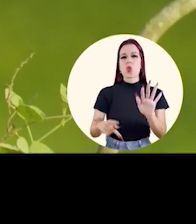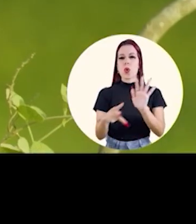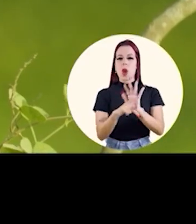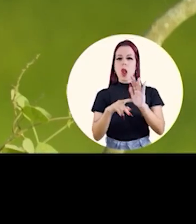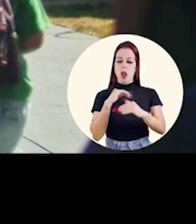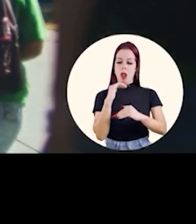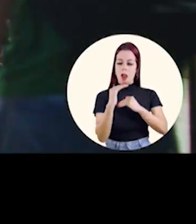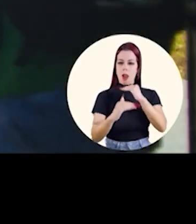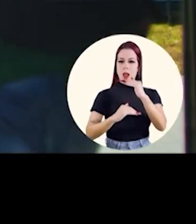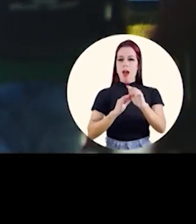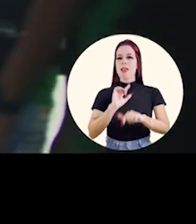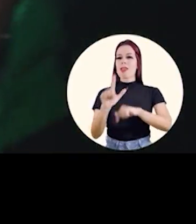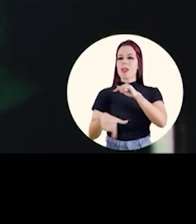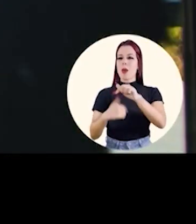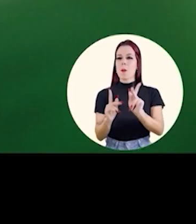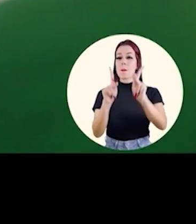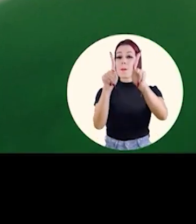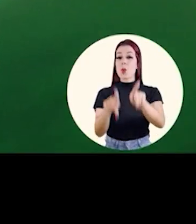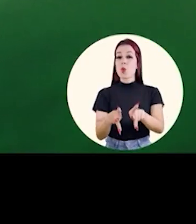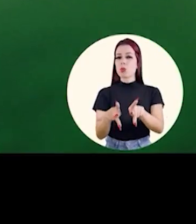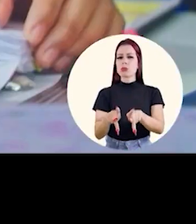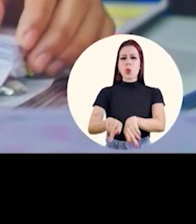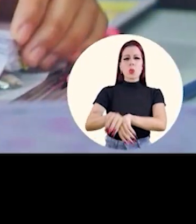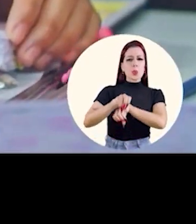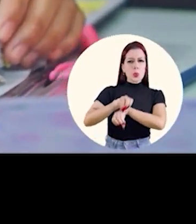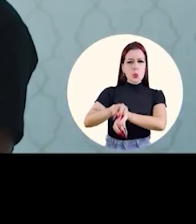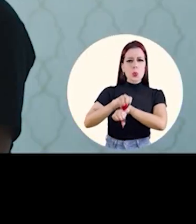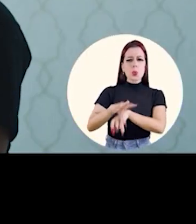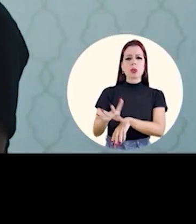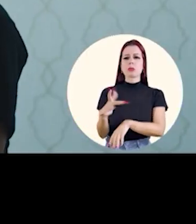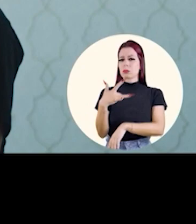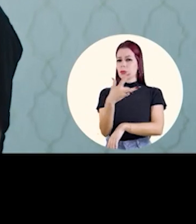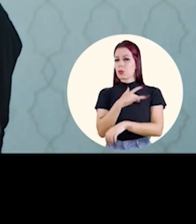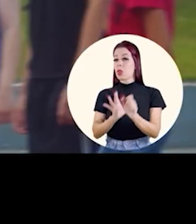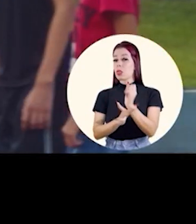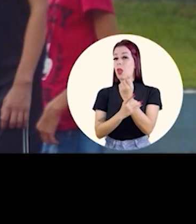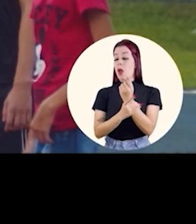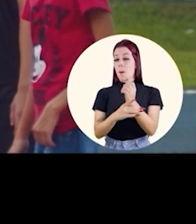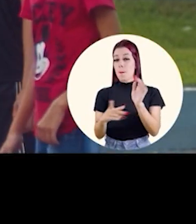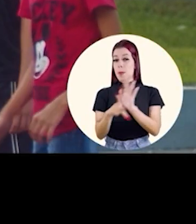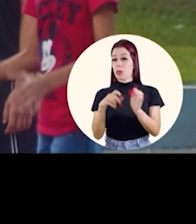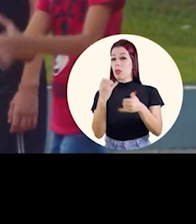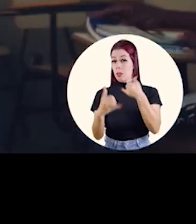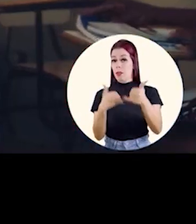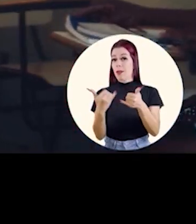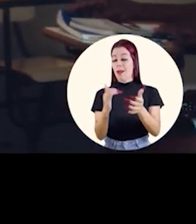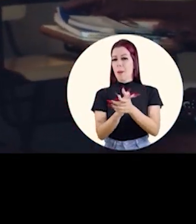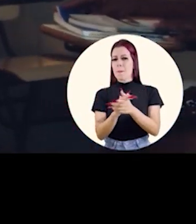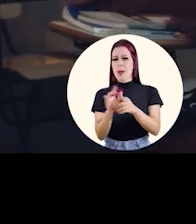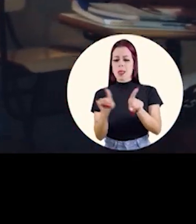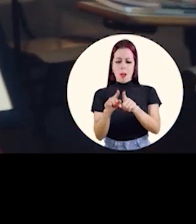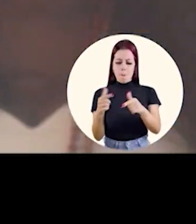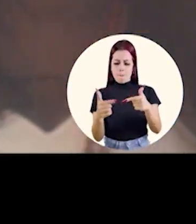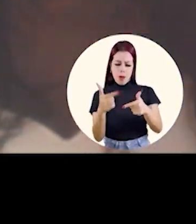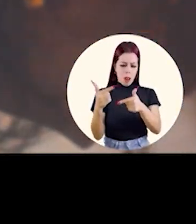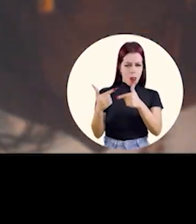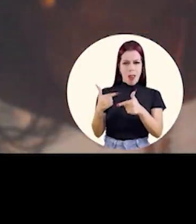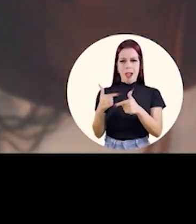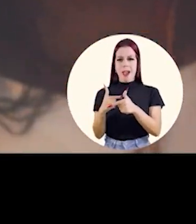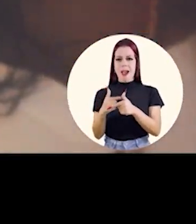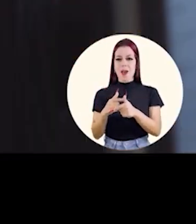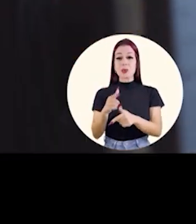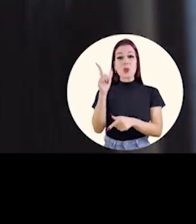dos recursos naturais a evolução dos serviços públicos Como a educação saúde segurança e lazer passando pela luta das